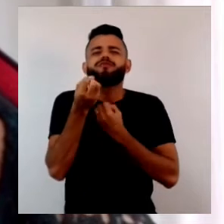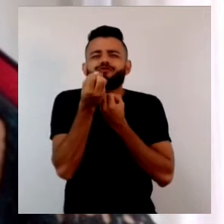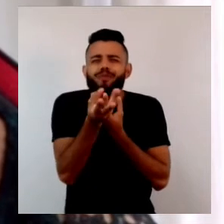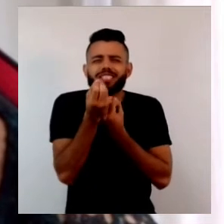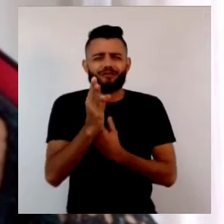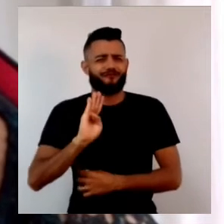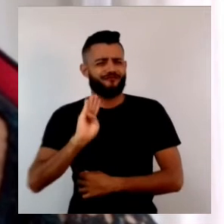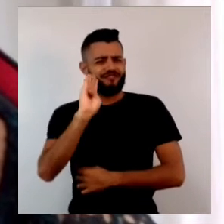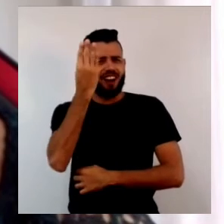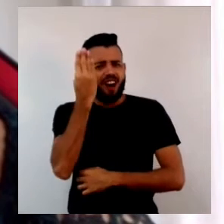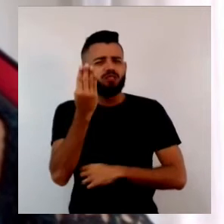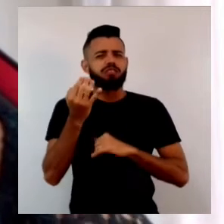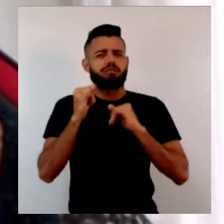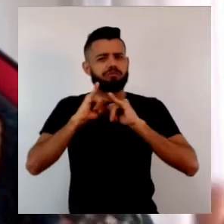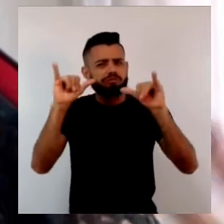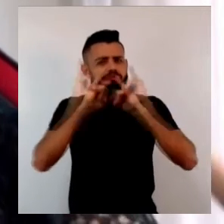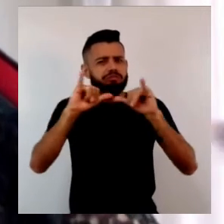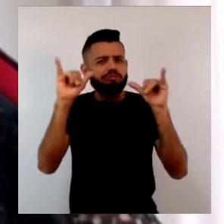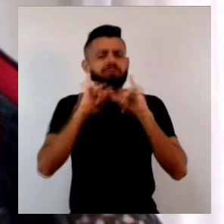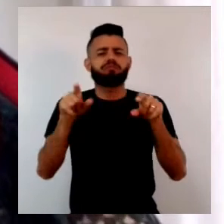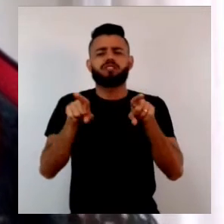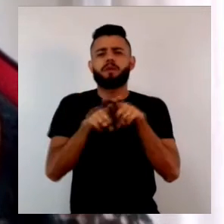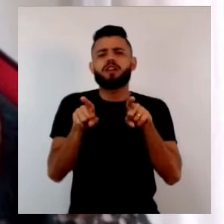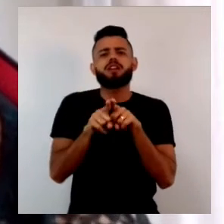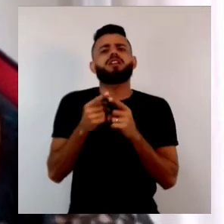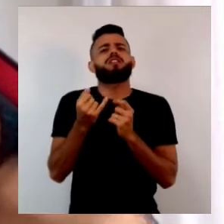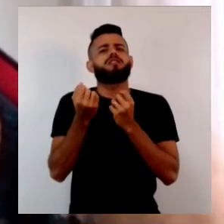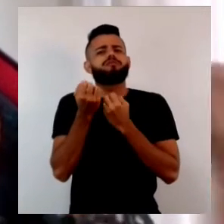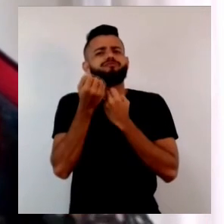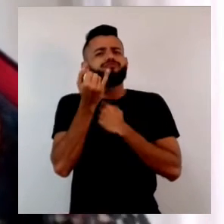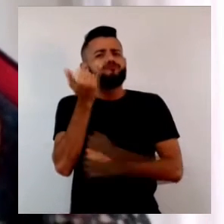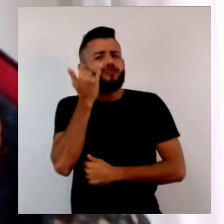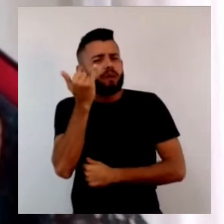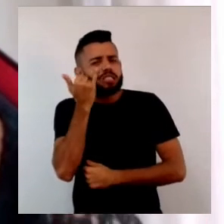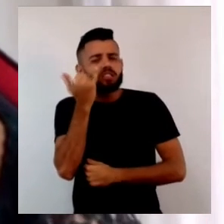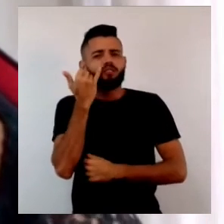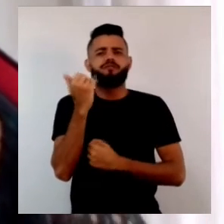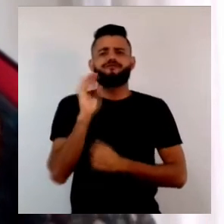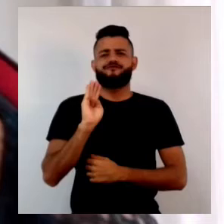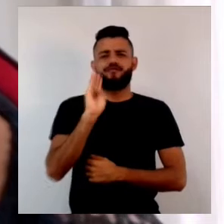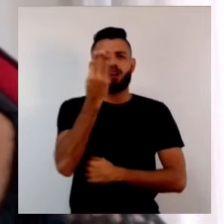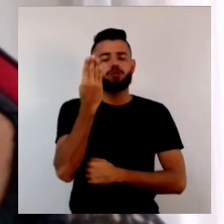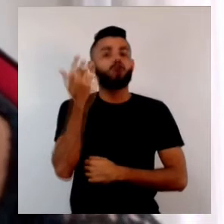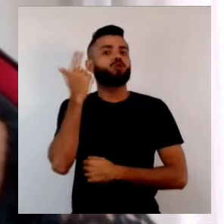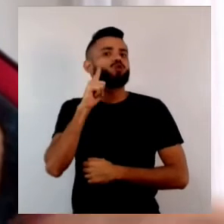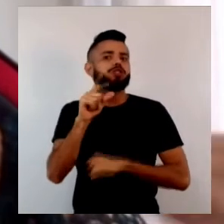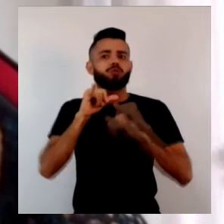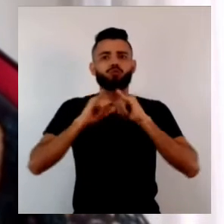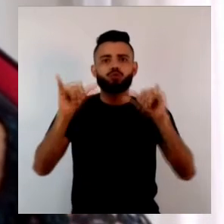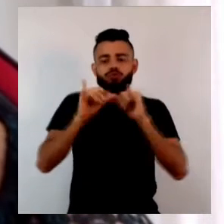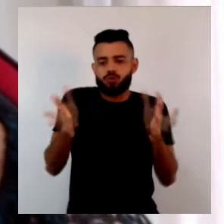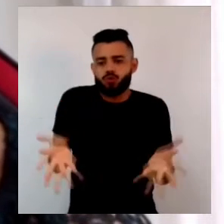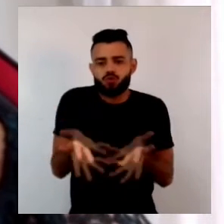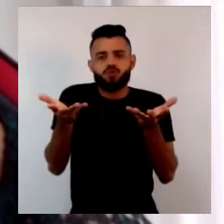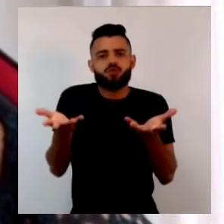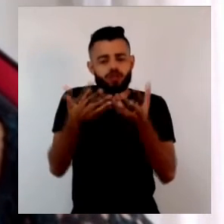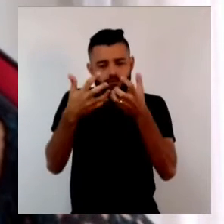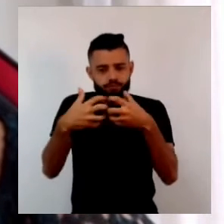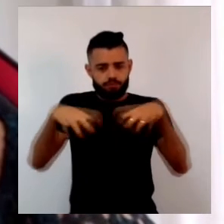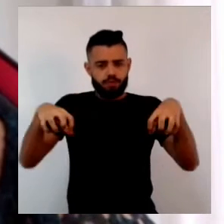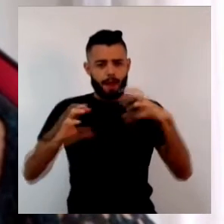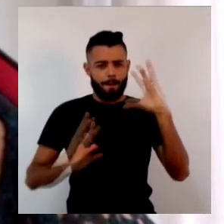de informações falsas para alimentar a polarização. Quem acompanhou um pouco do que foi a eleição do Trump